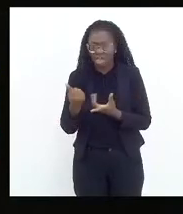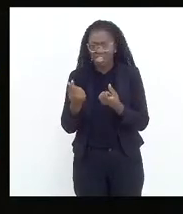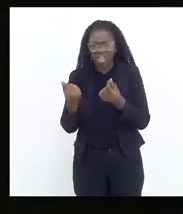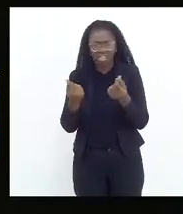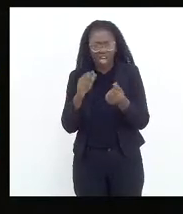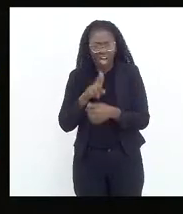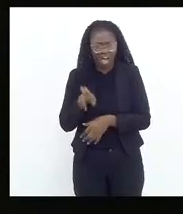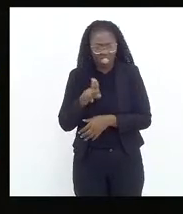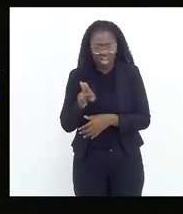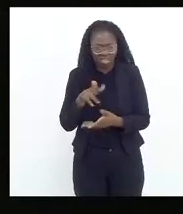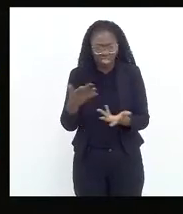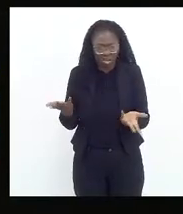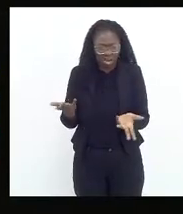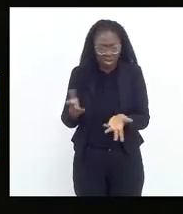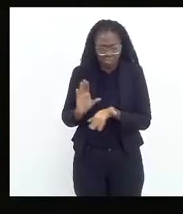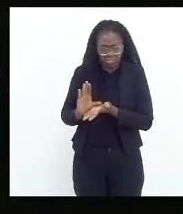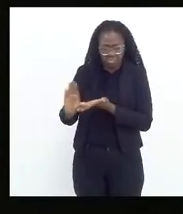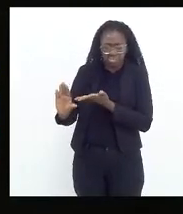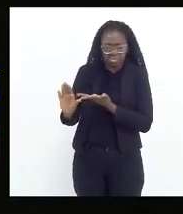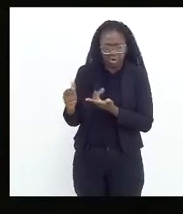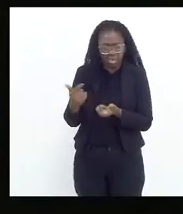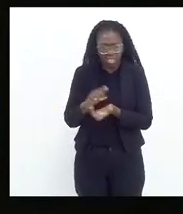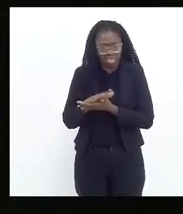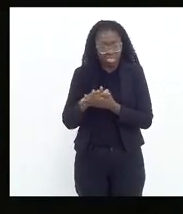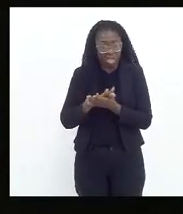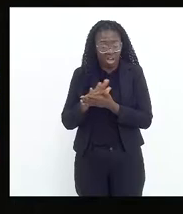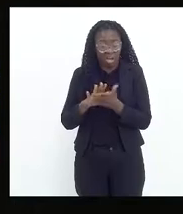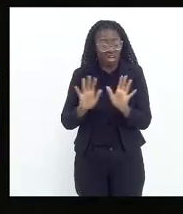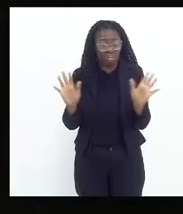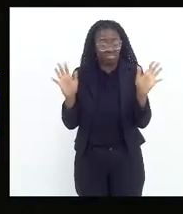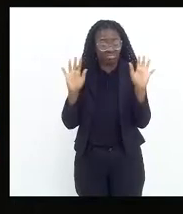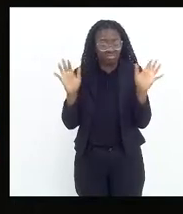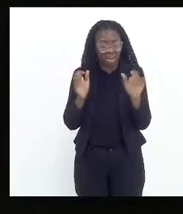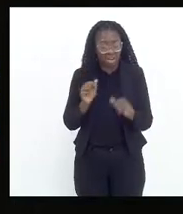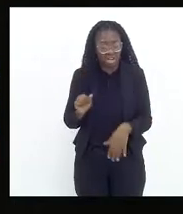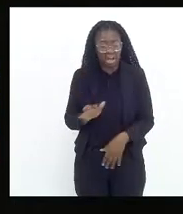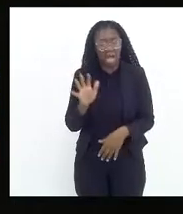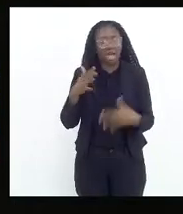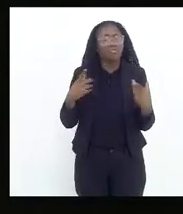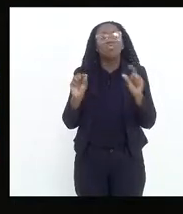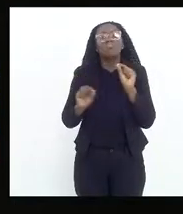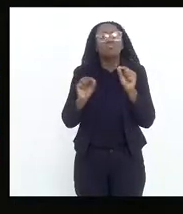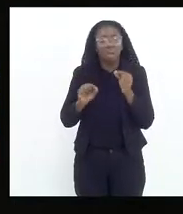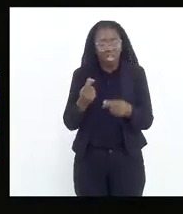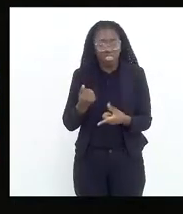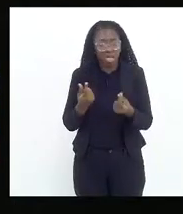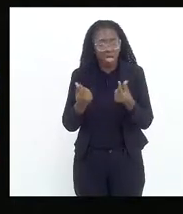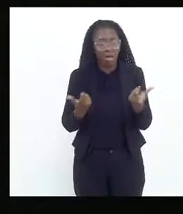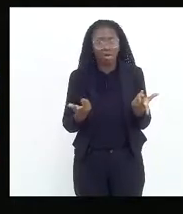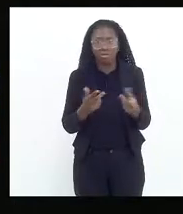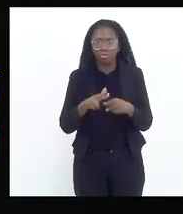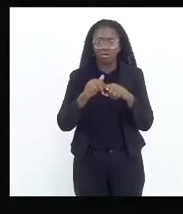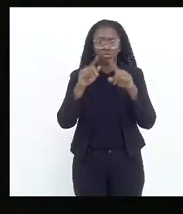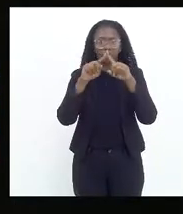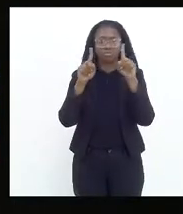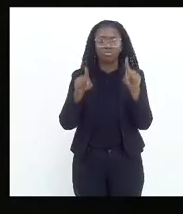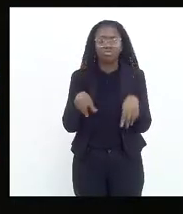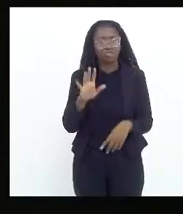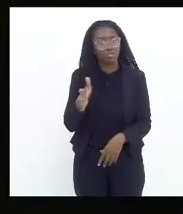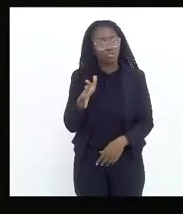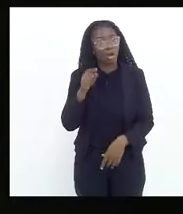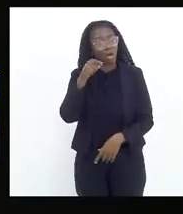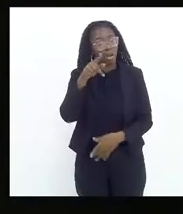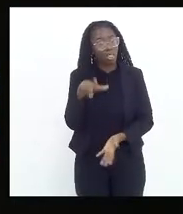como é que se diz, custo, um custo. Que custo? Se os funcionários já estão